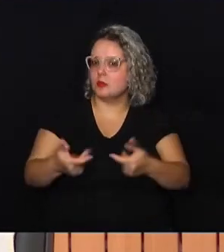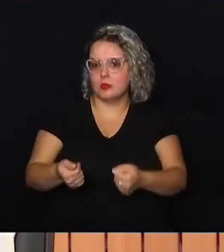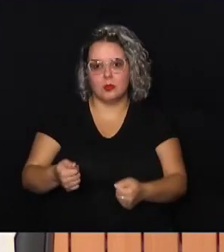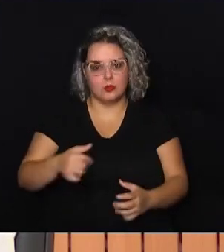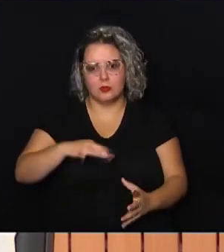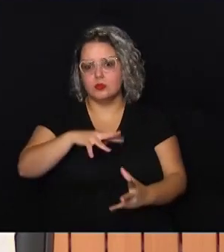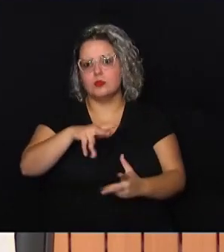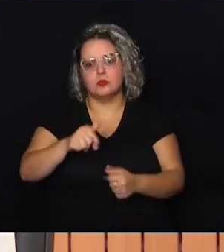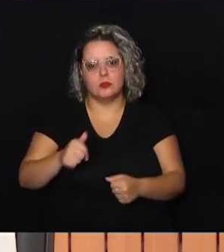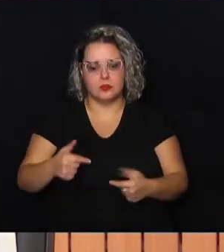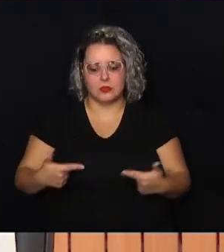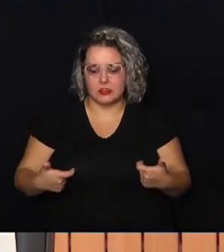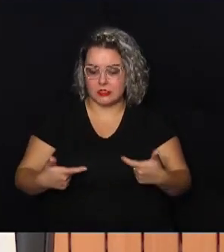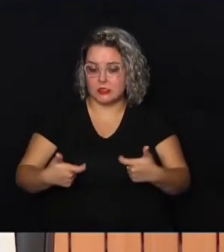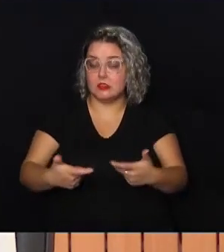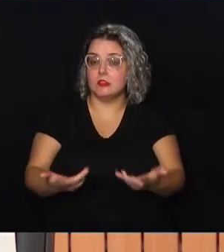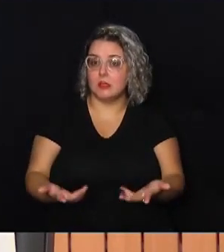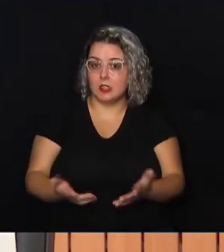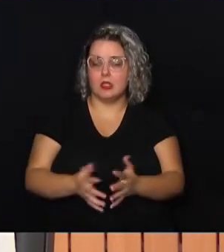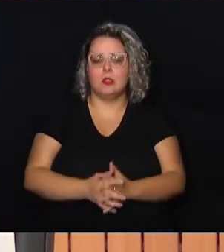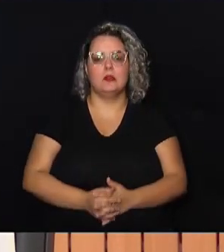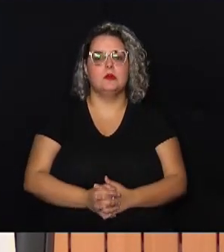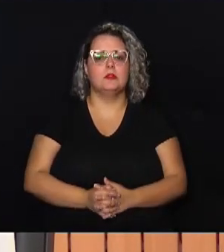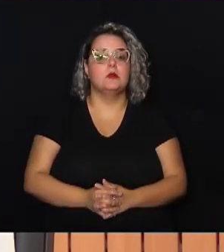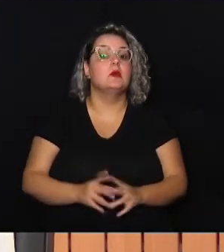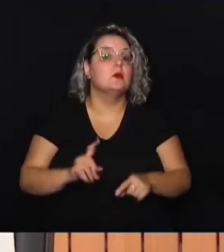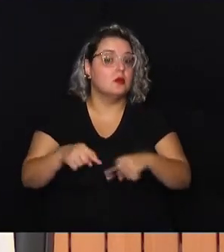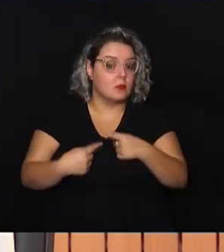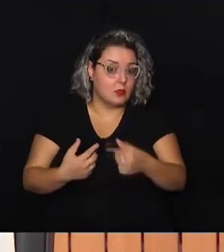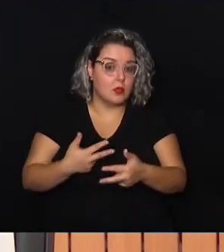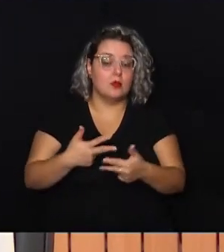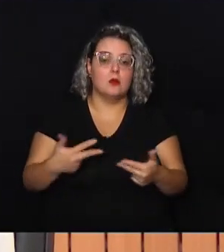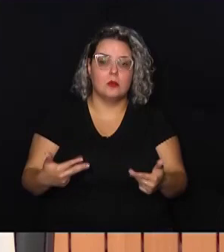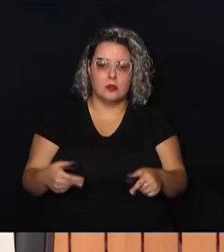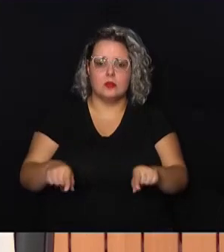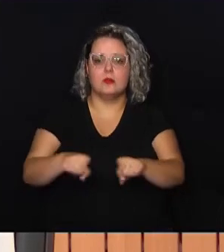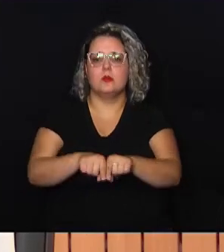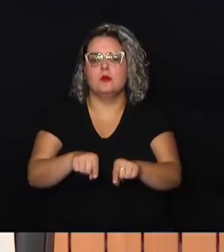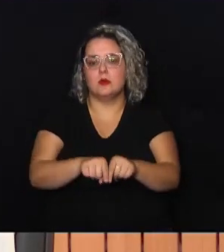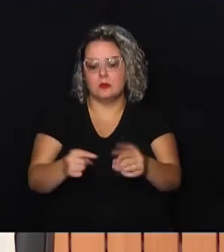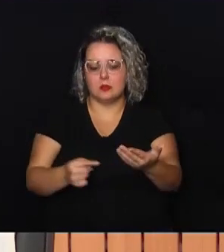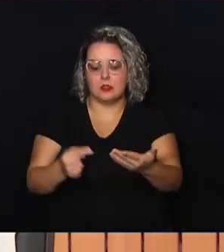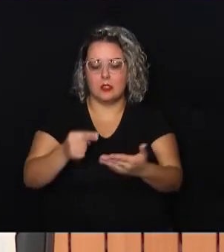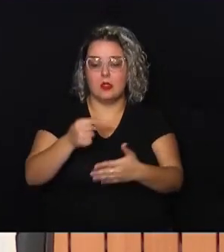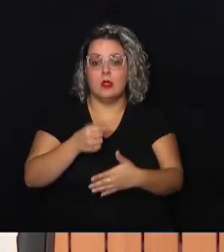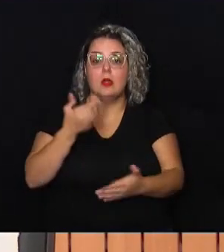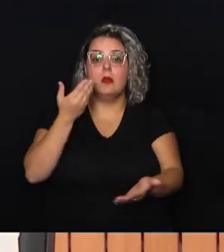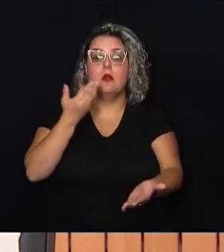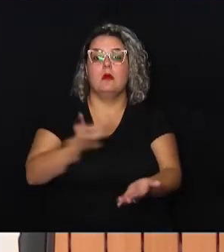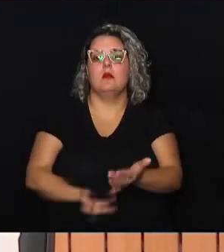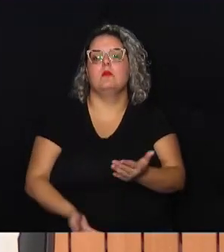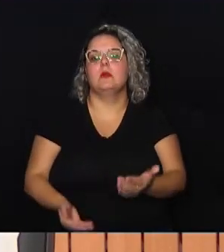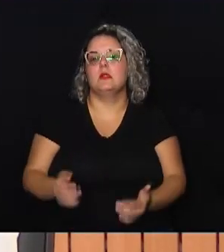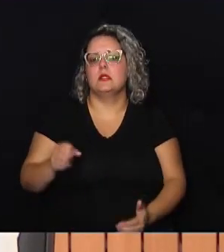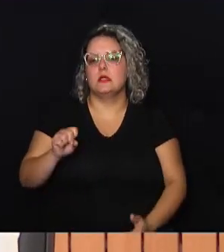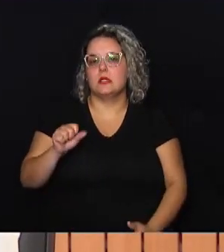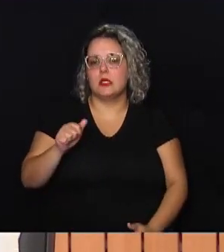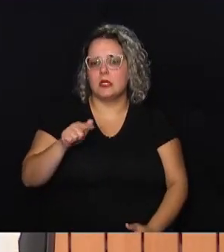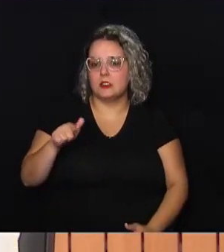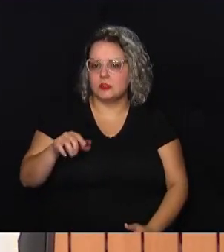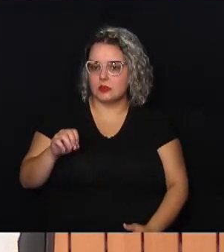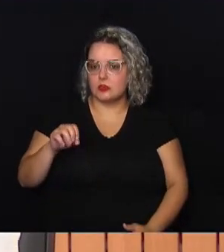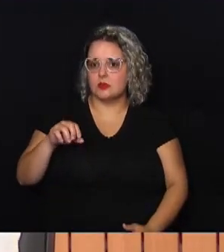essas guerras. E também uma outra coisa pontuando é a perda da sazonabilidade das